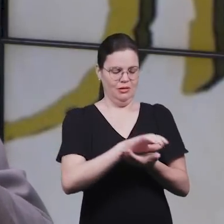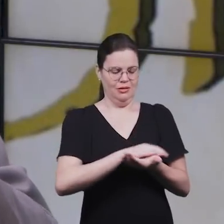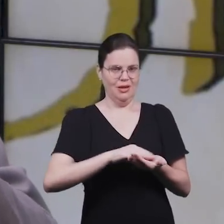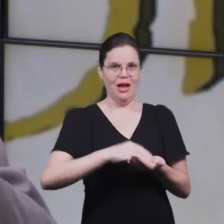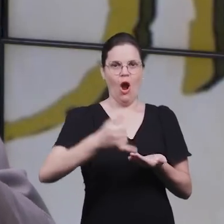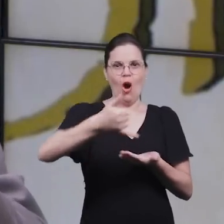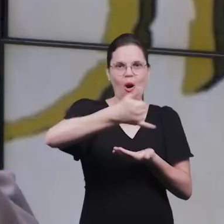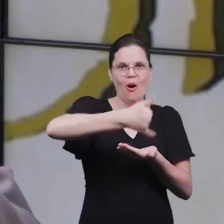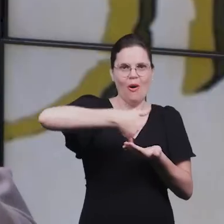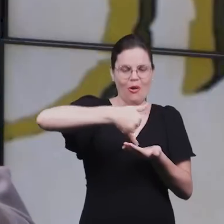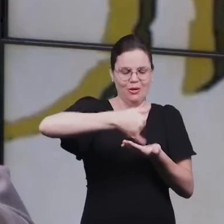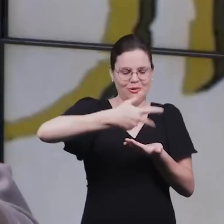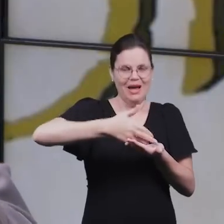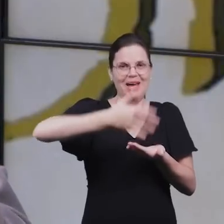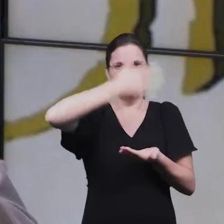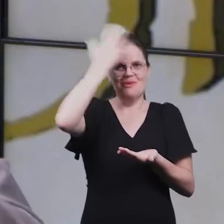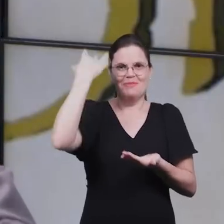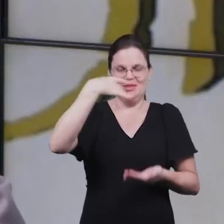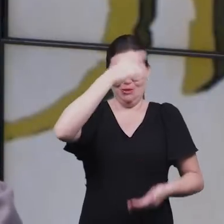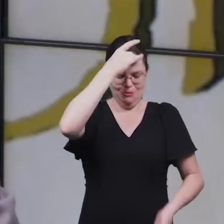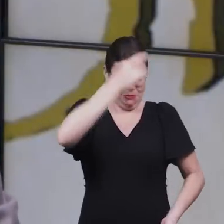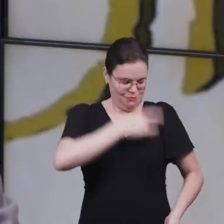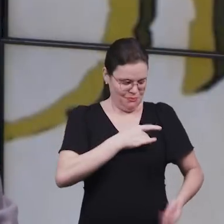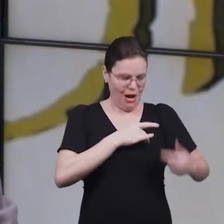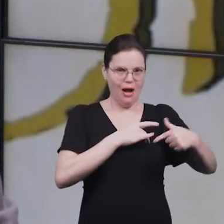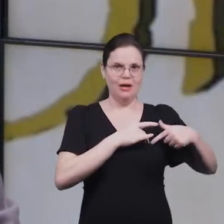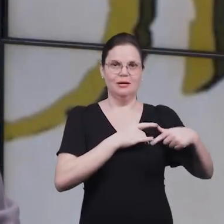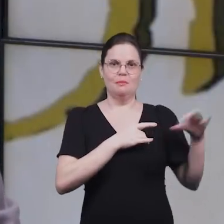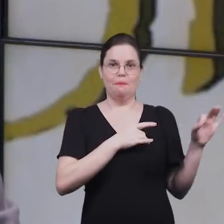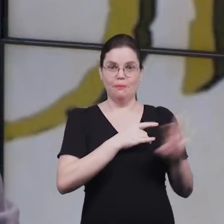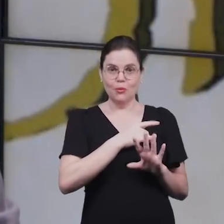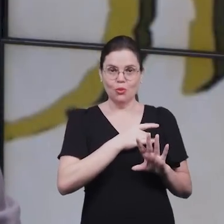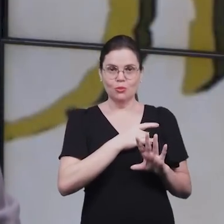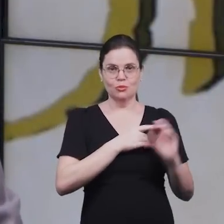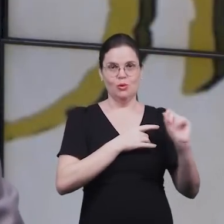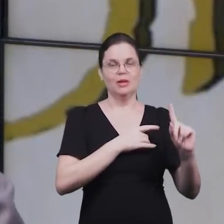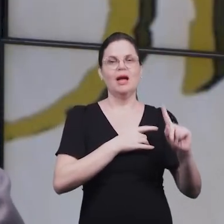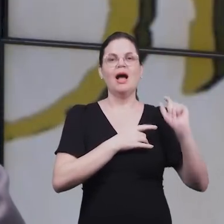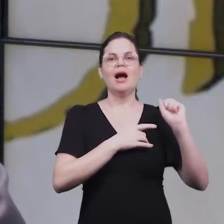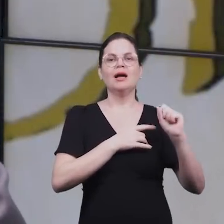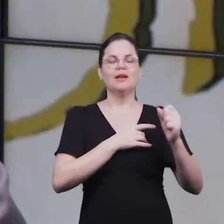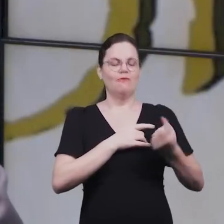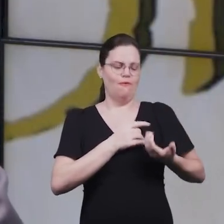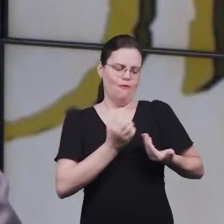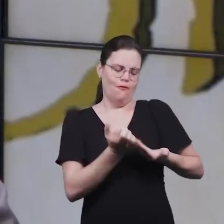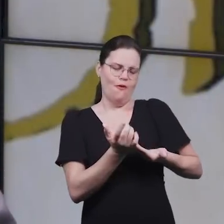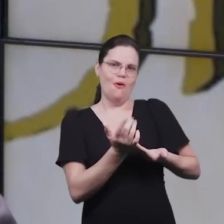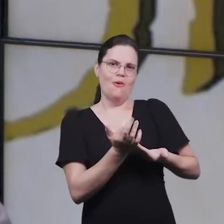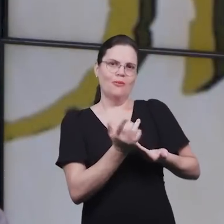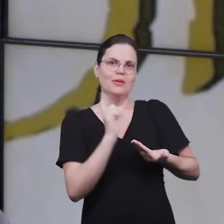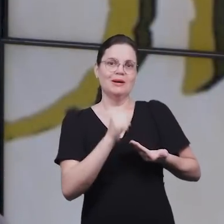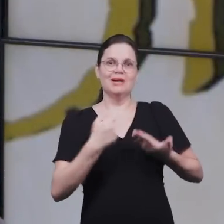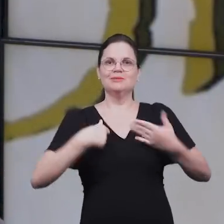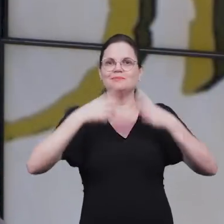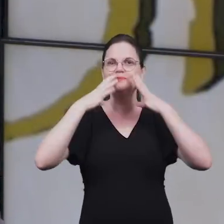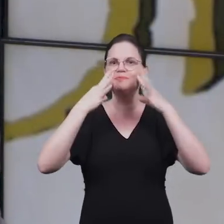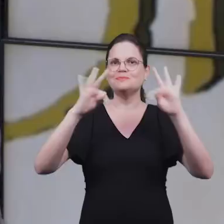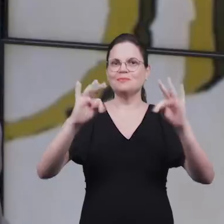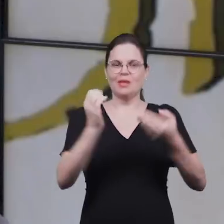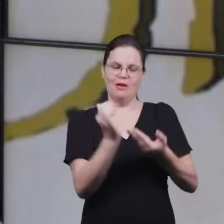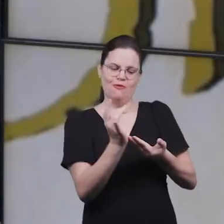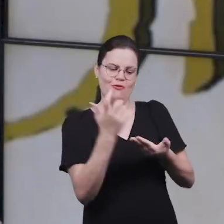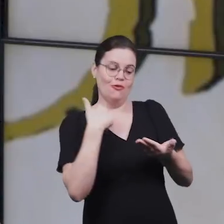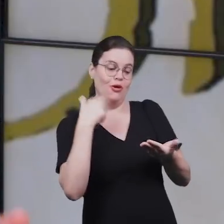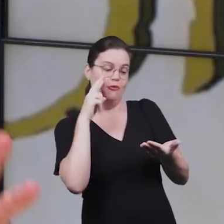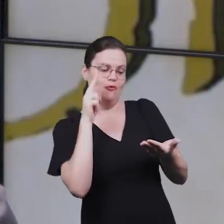alguma forma, isso vai ter evidência, que é esse fogo. Que, às vezes, é os dons espirituais que vão surgir, é um testemunho que